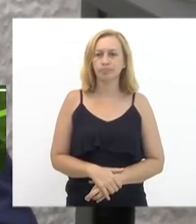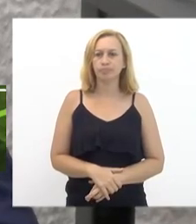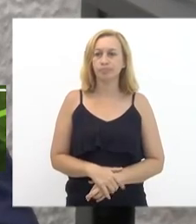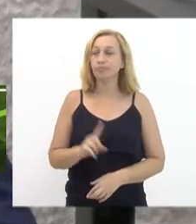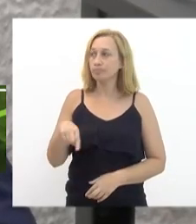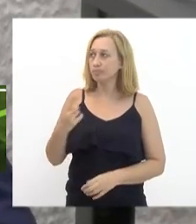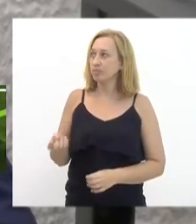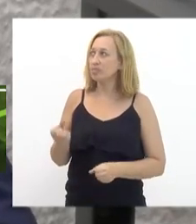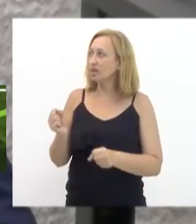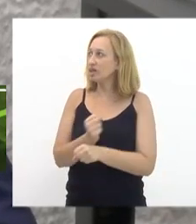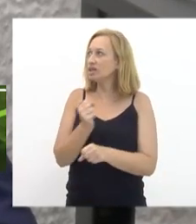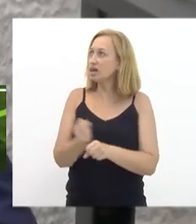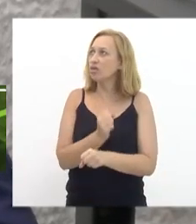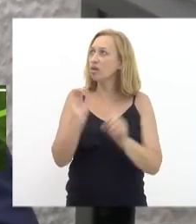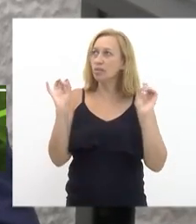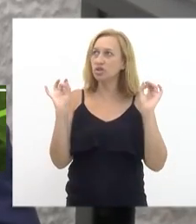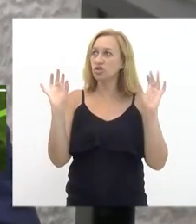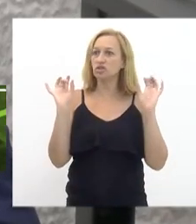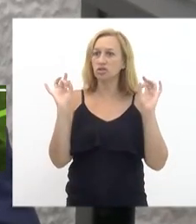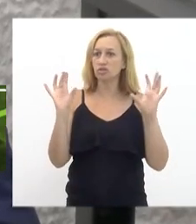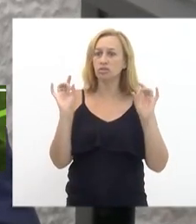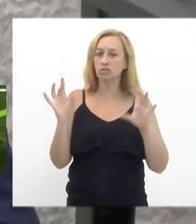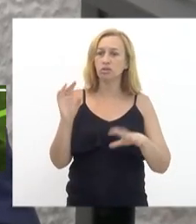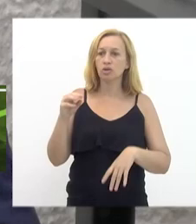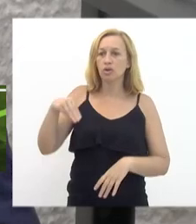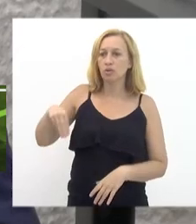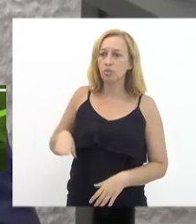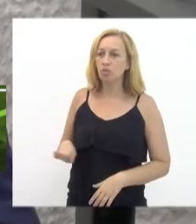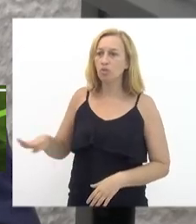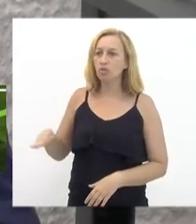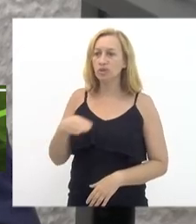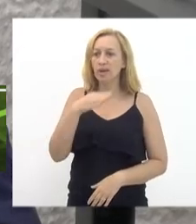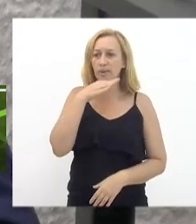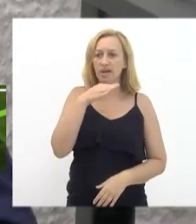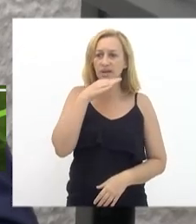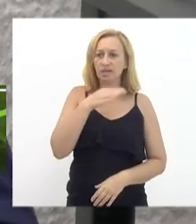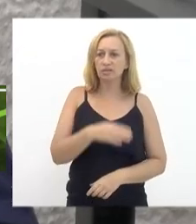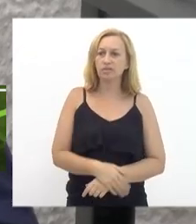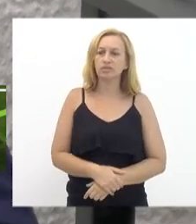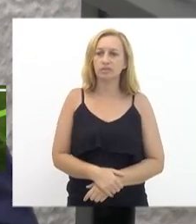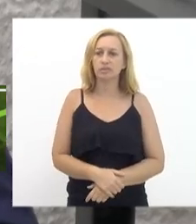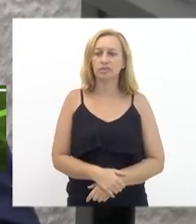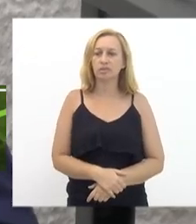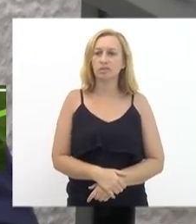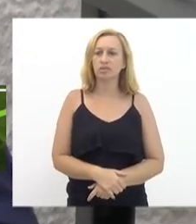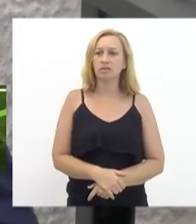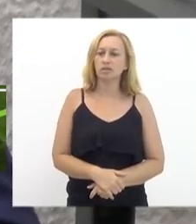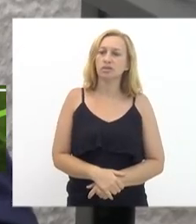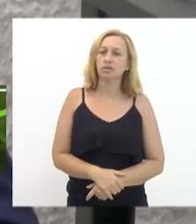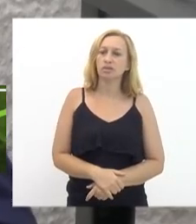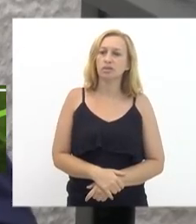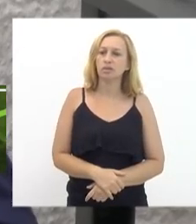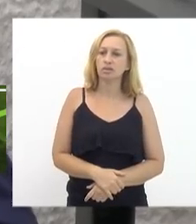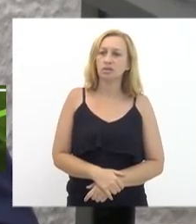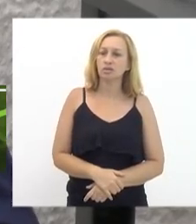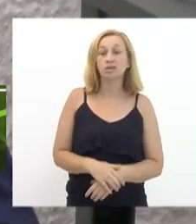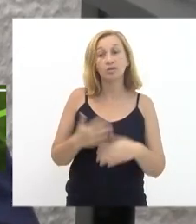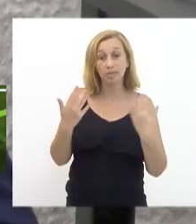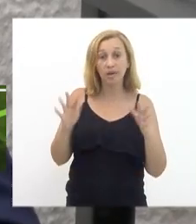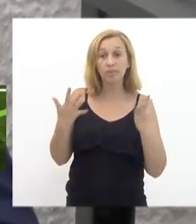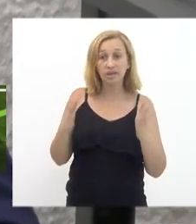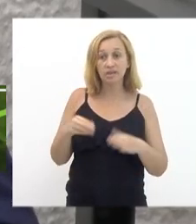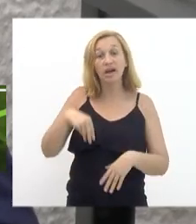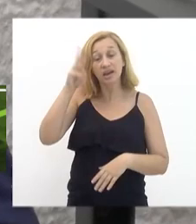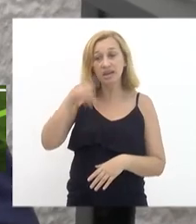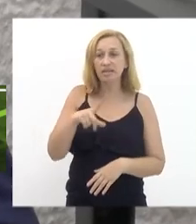outra especial o morro da Mangueira o que que nós fizemos um rolo da Mangueira aí a gente tem que dar honra a quem tem